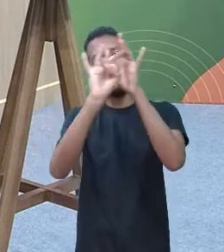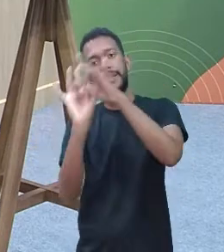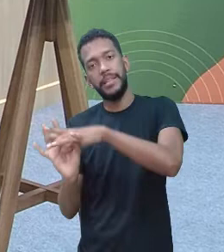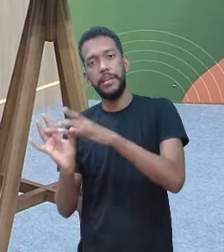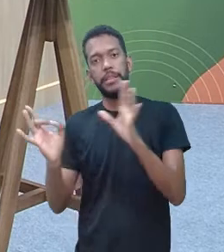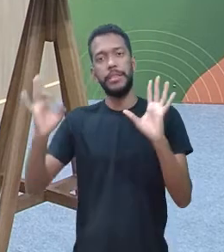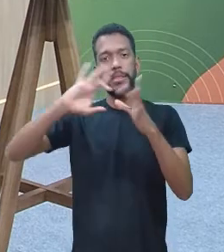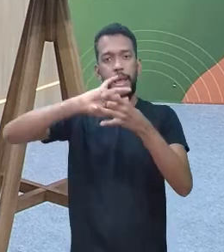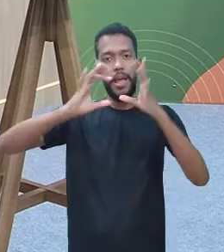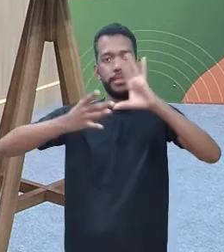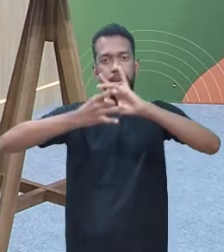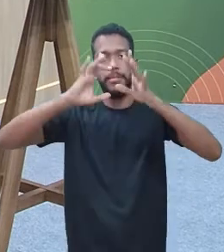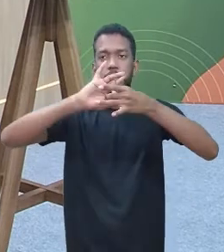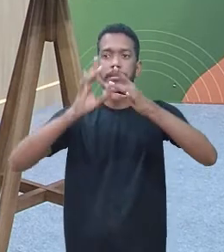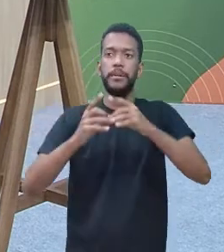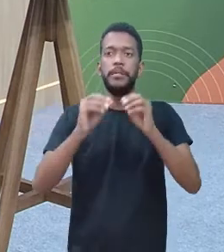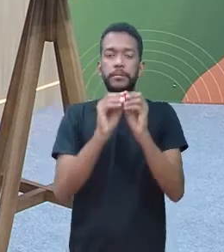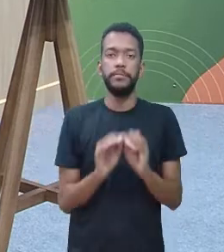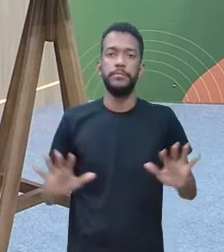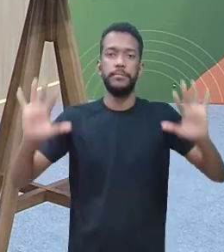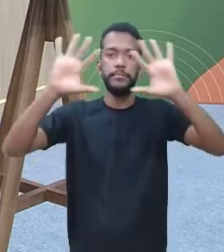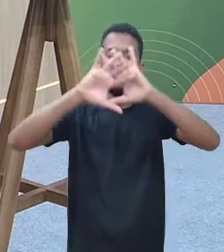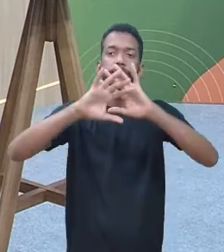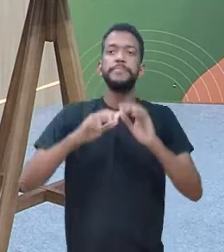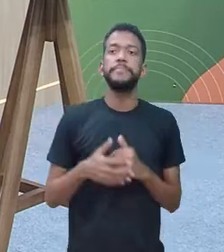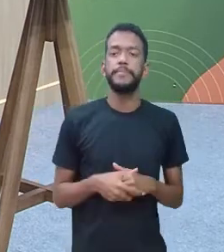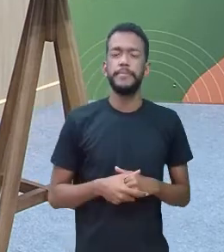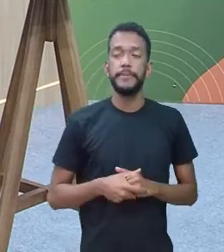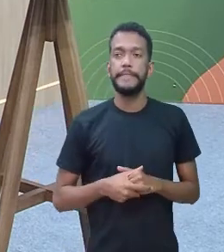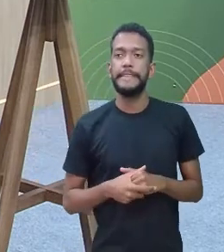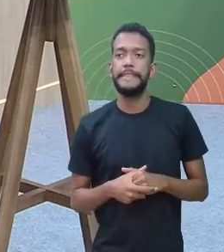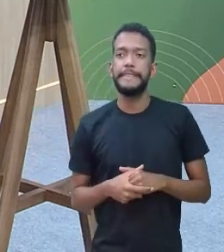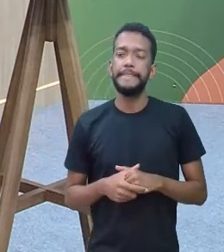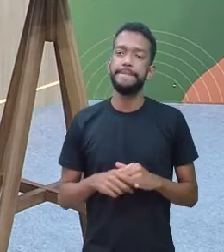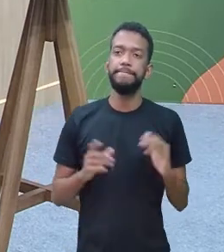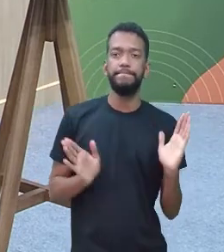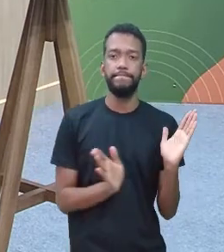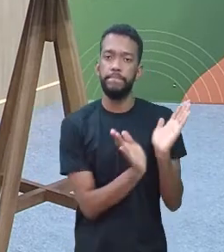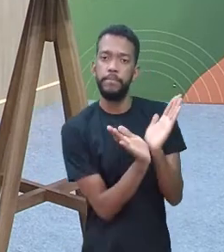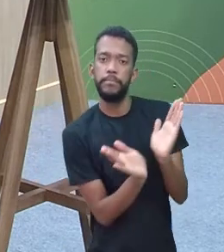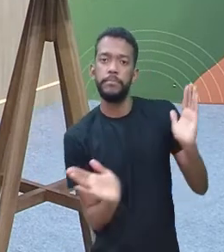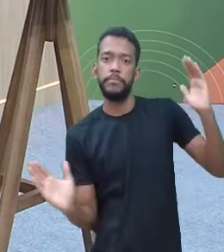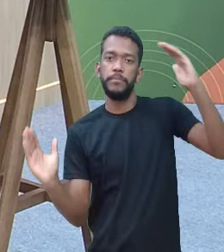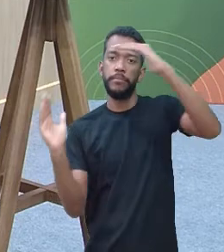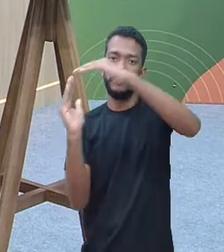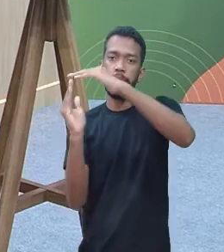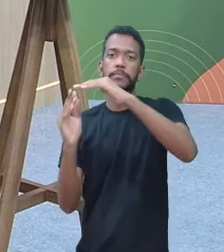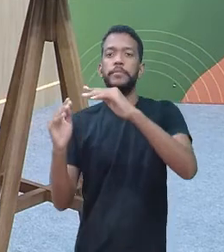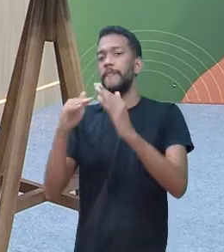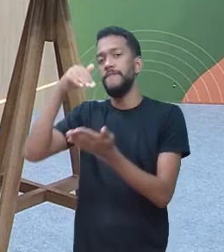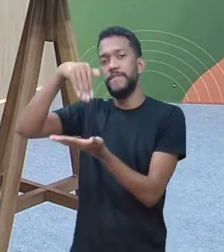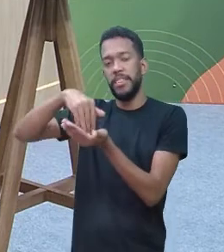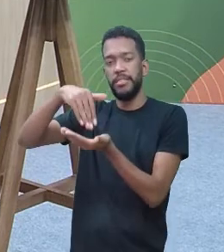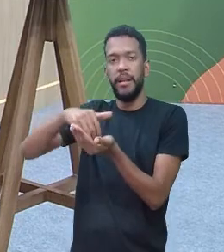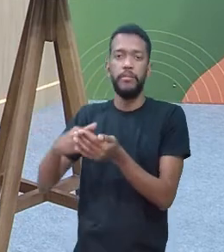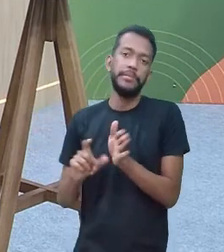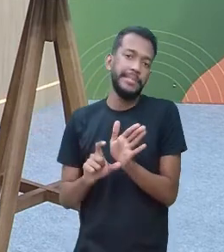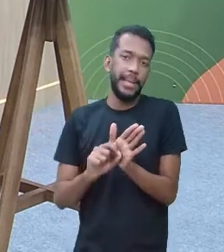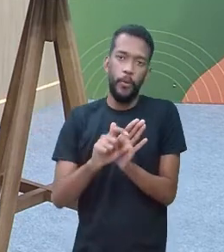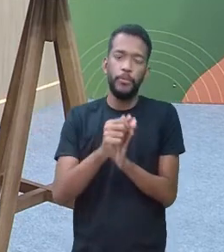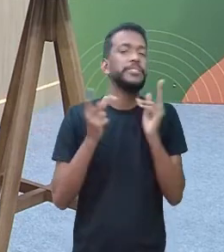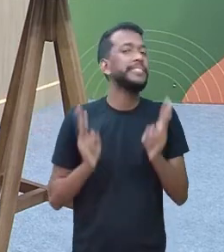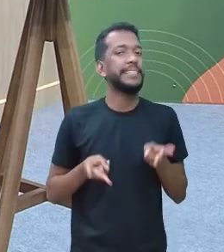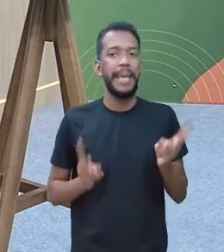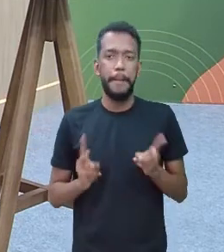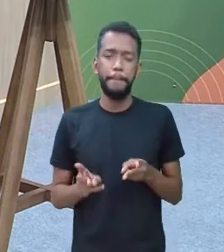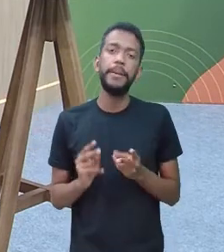uma teia alimentar. Tanto a teia como a cadeia, elas vão ser concluídas com os decompositores. Então,